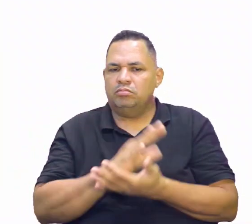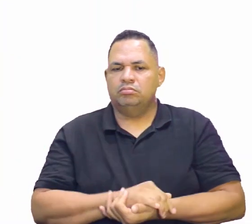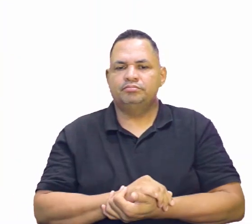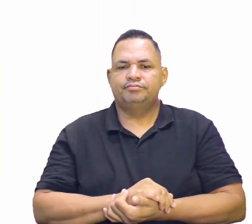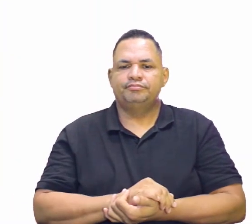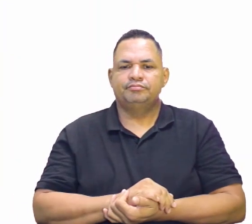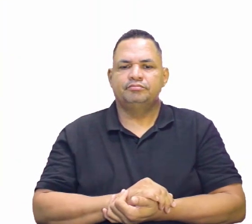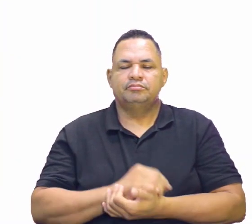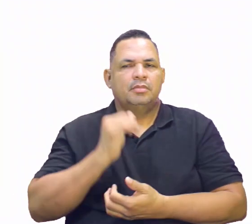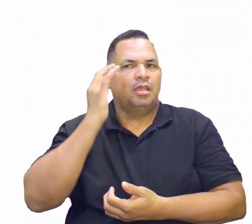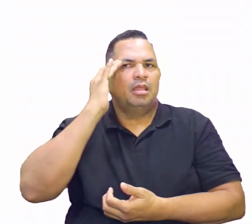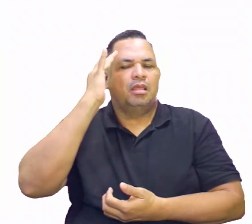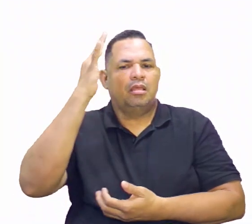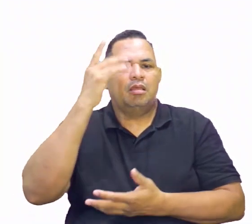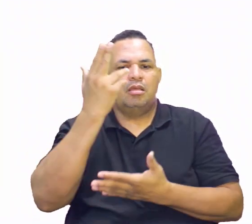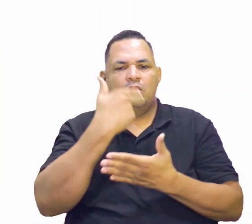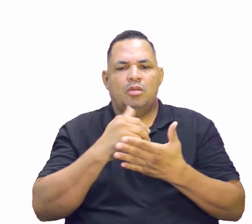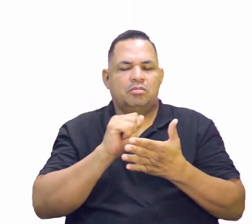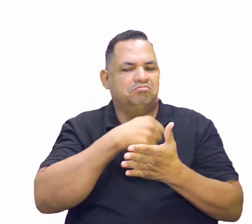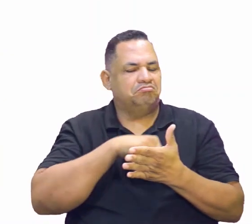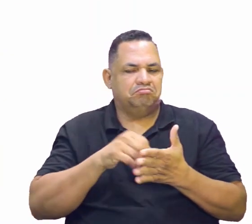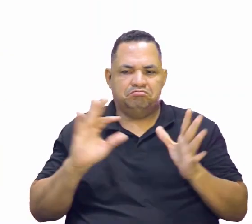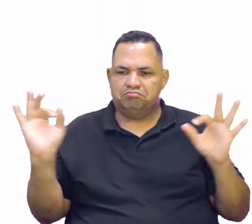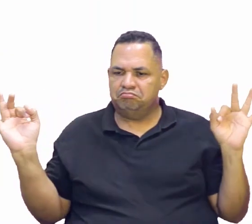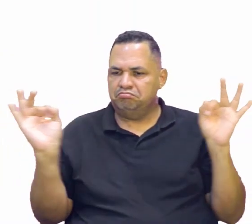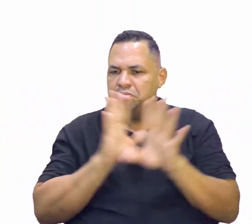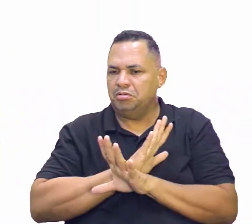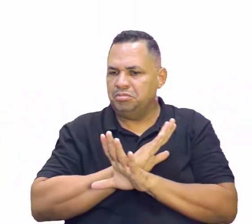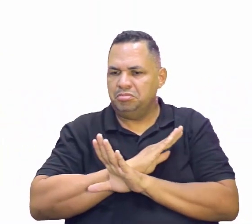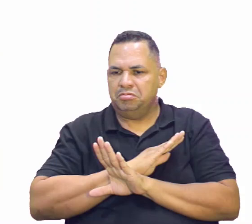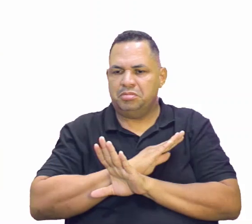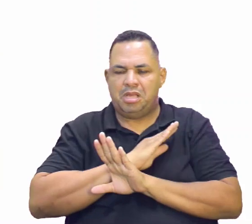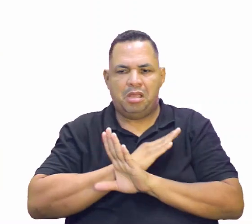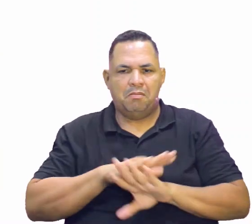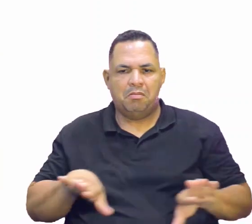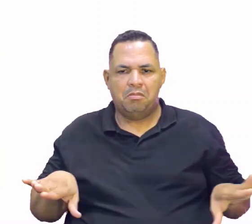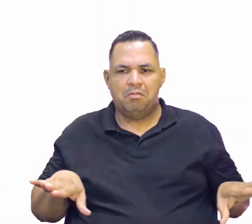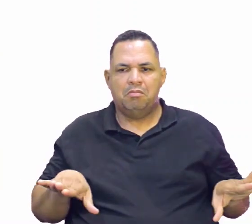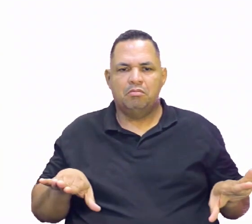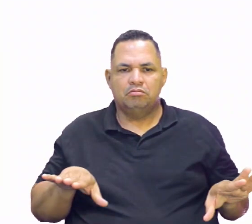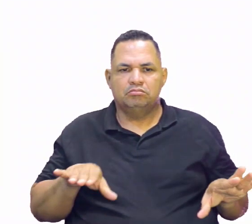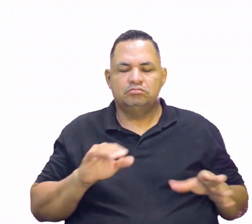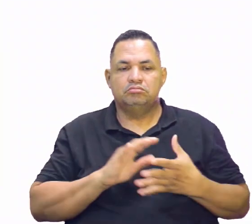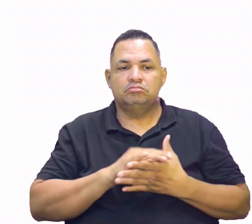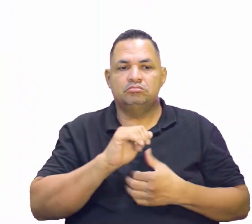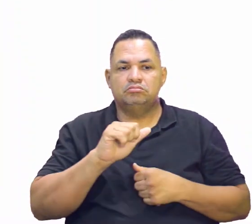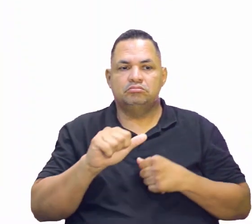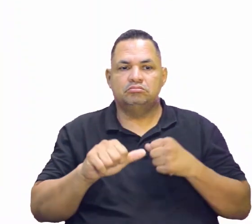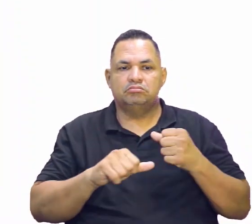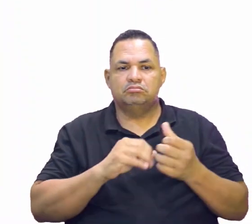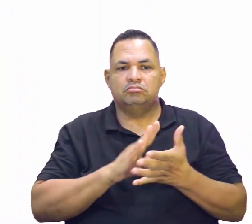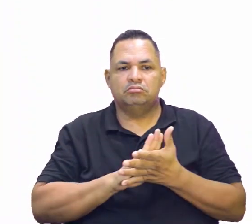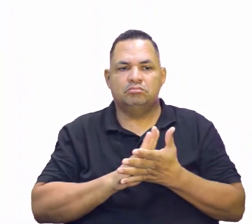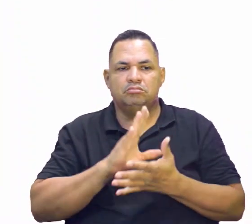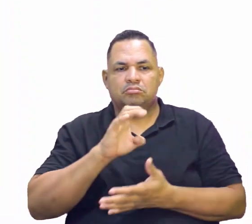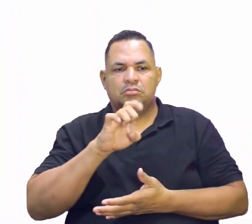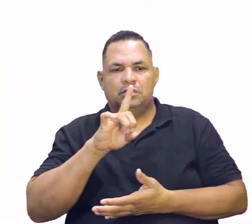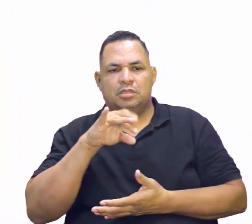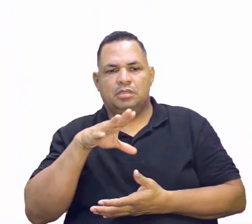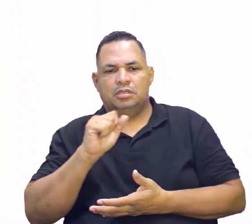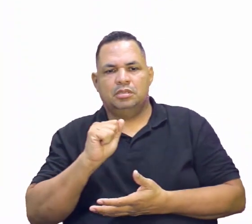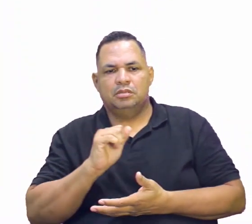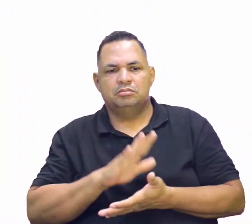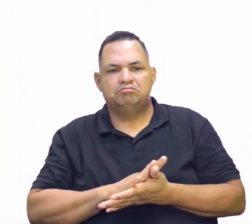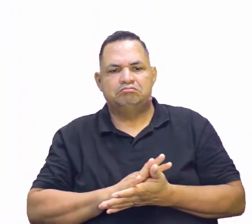não. Imaginou, desenhou, escreveu, tá tudo certo. O que torna a vanguarda dadaísta